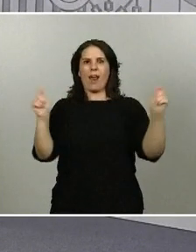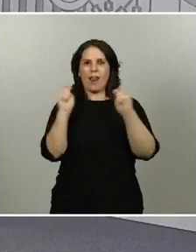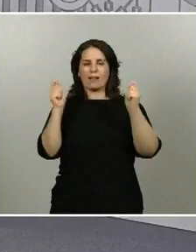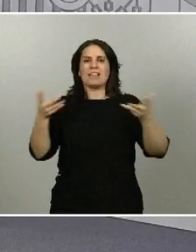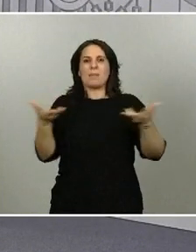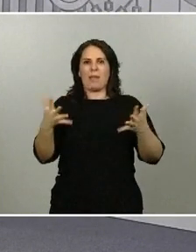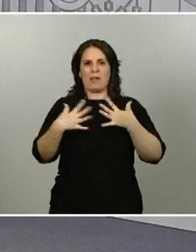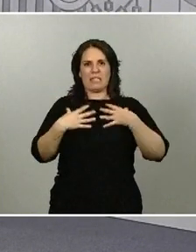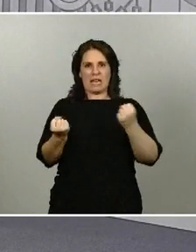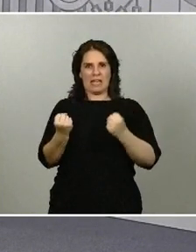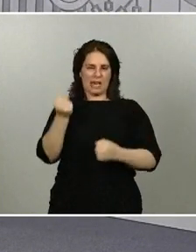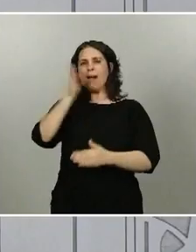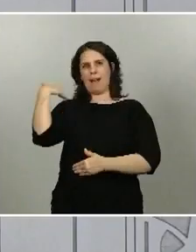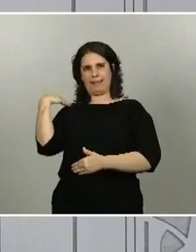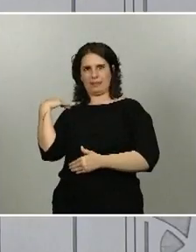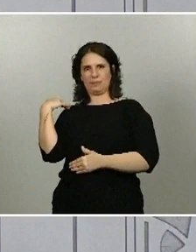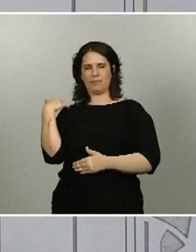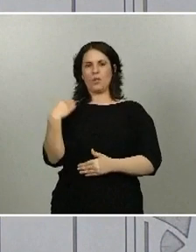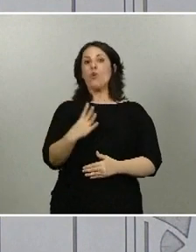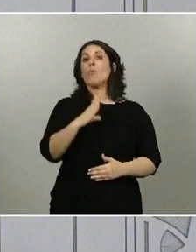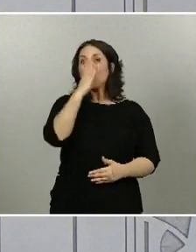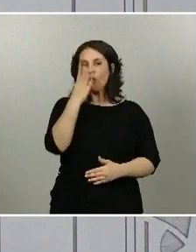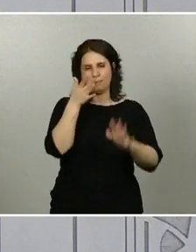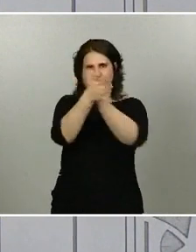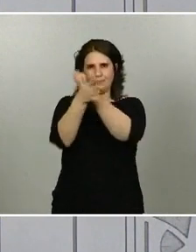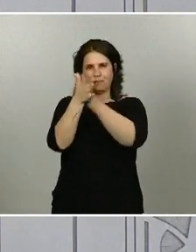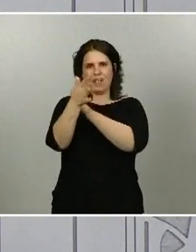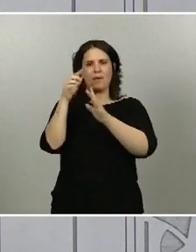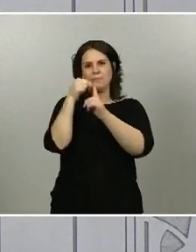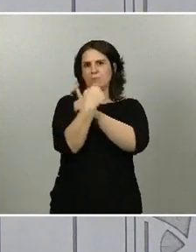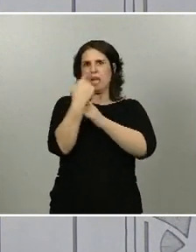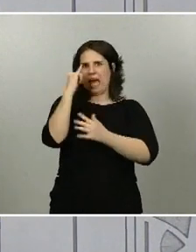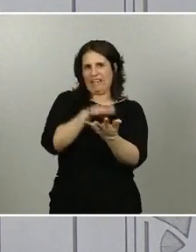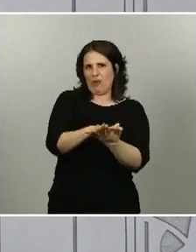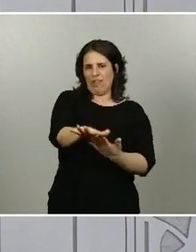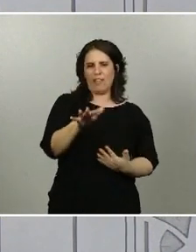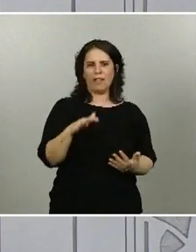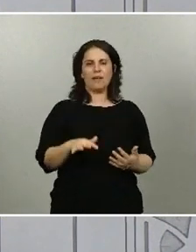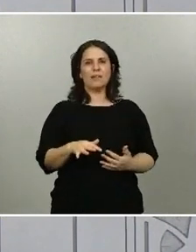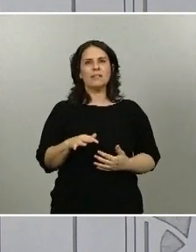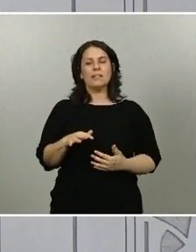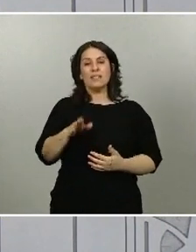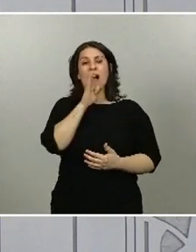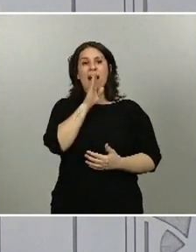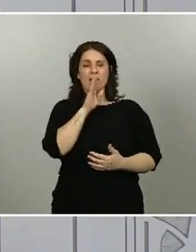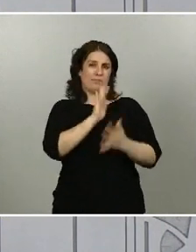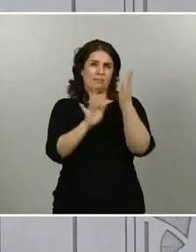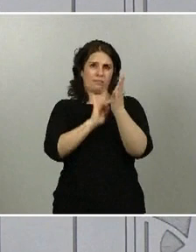.834 vítimas mortais, menos 1.918 do que nos registros de domingo.